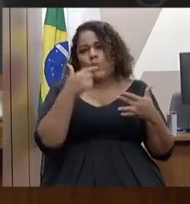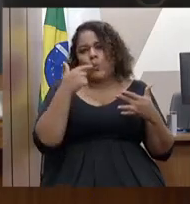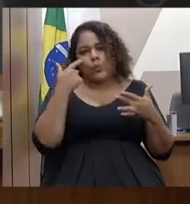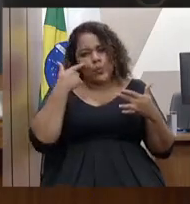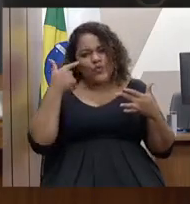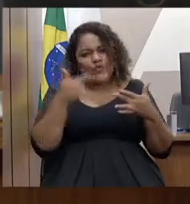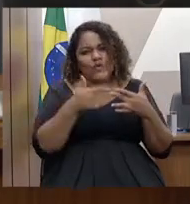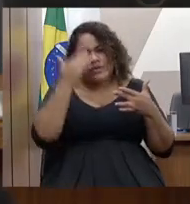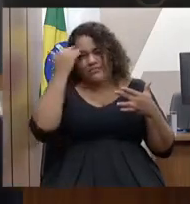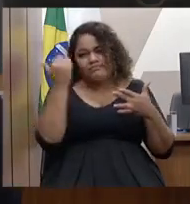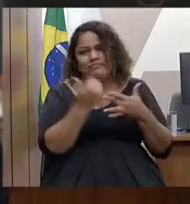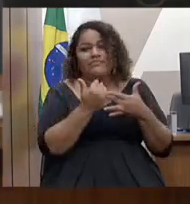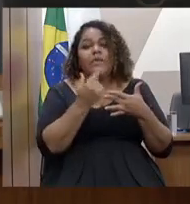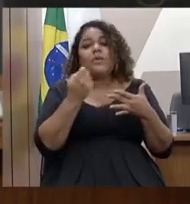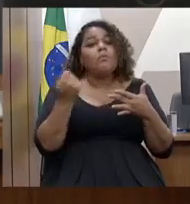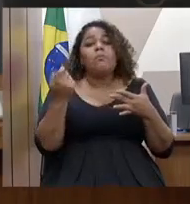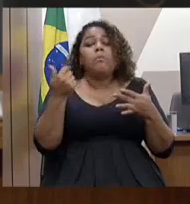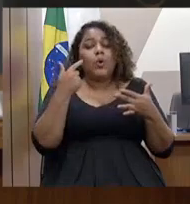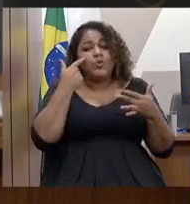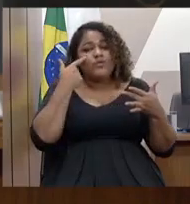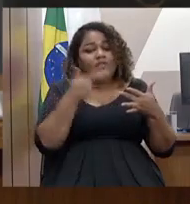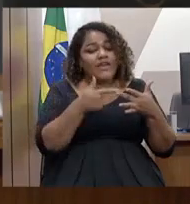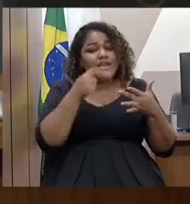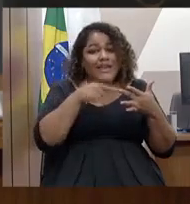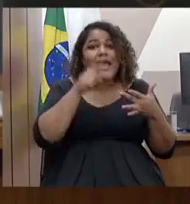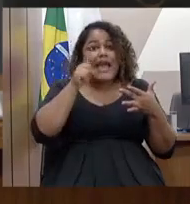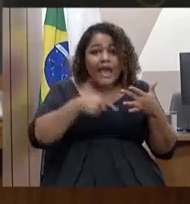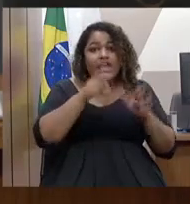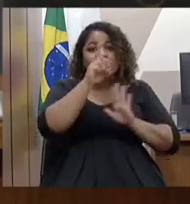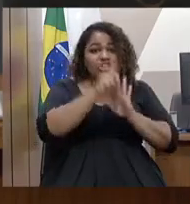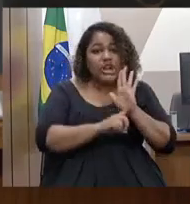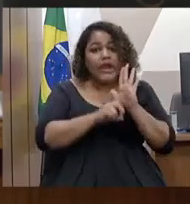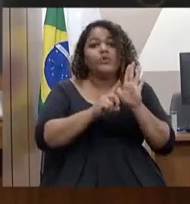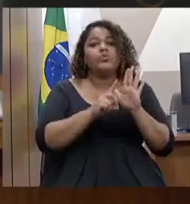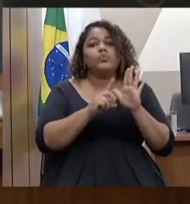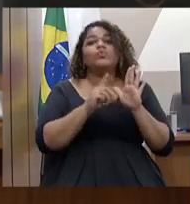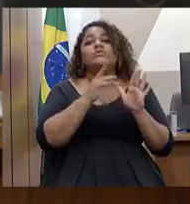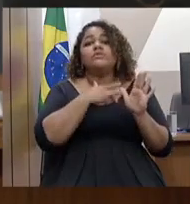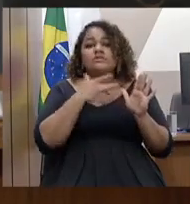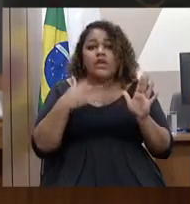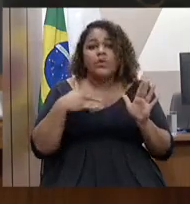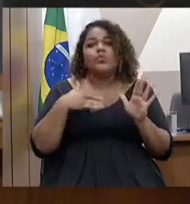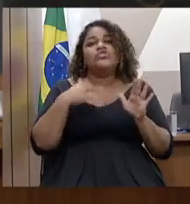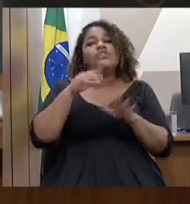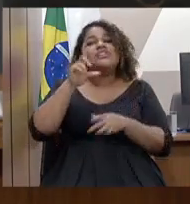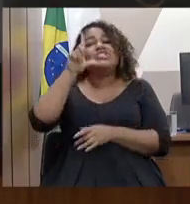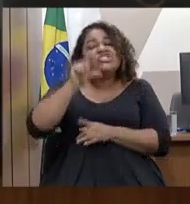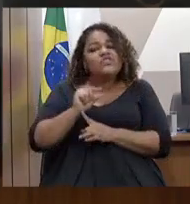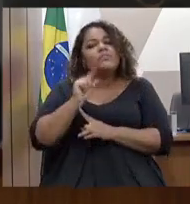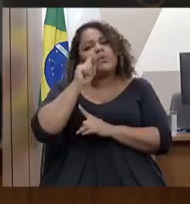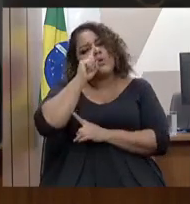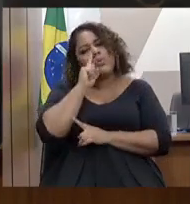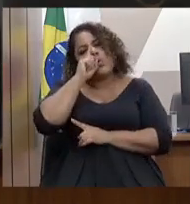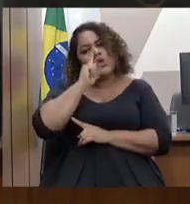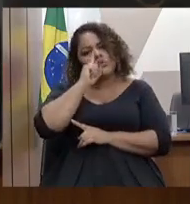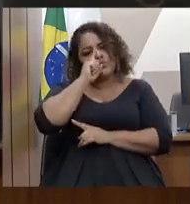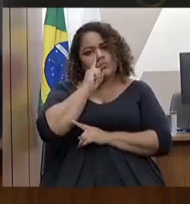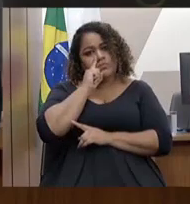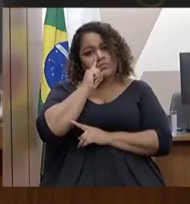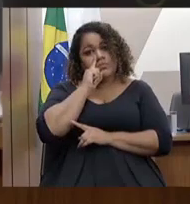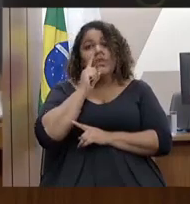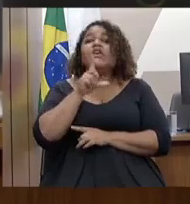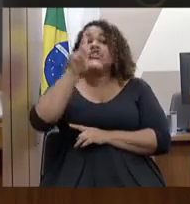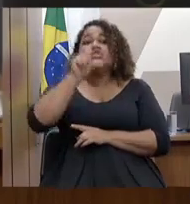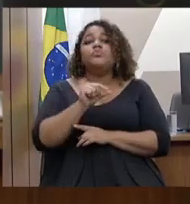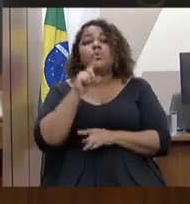do trabalho como isso tem um direito do trabalhador a redução dos riscos e primeira essa redução ela tem que